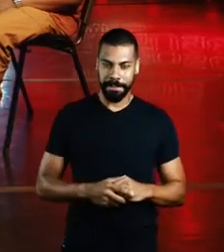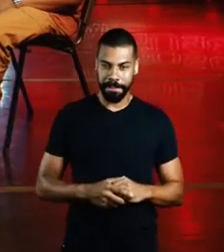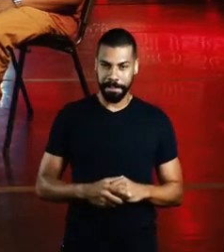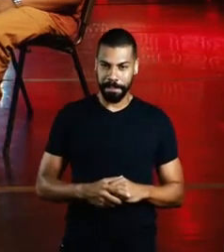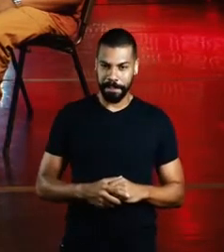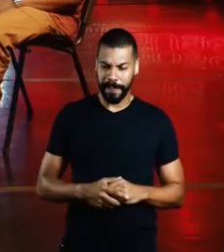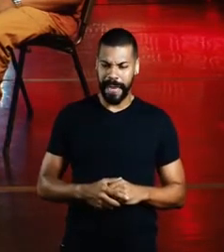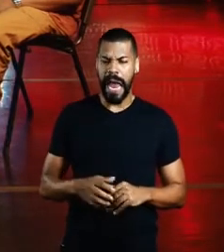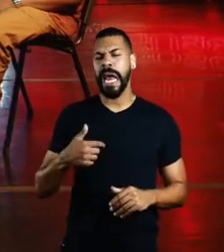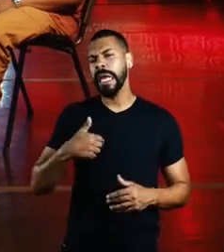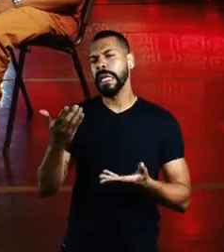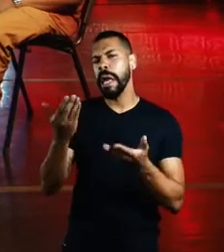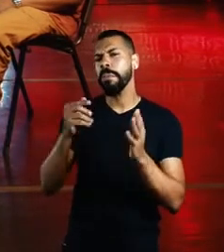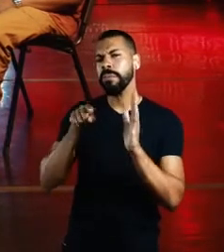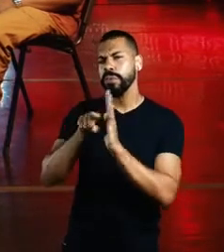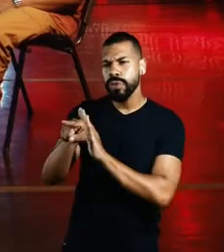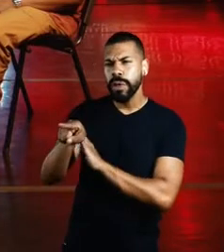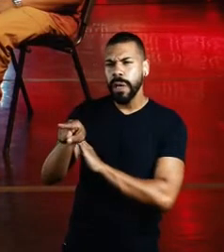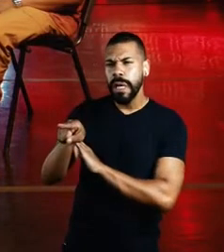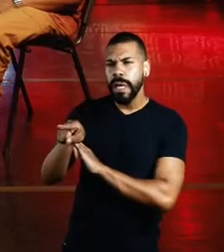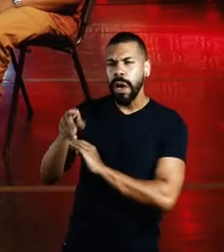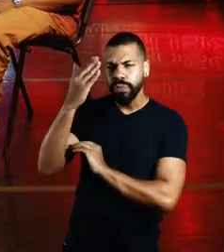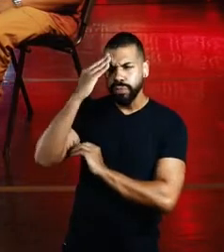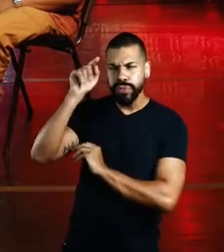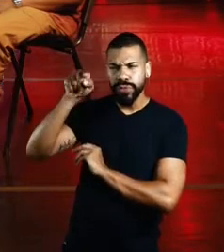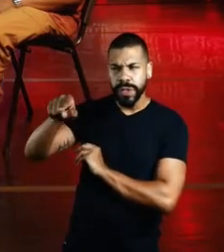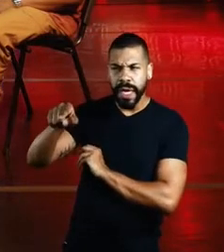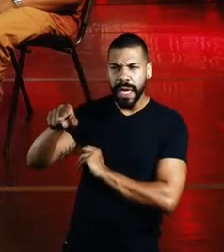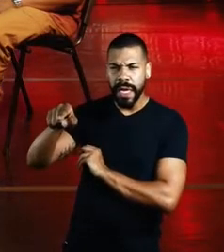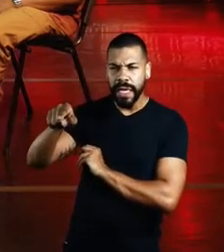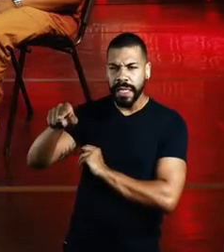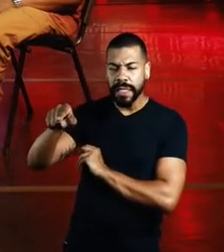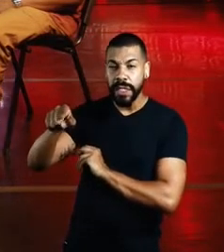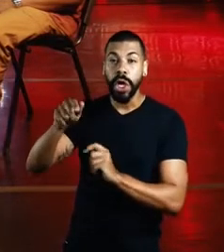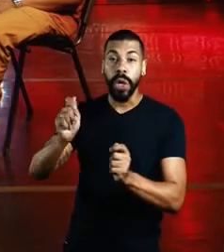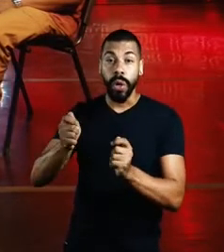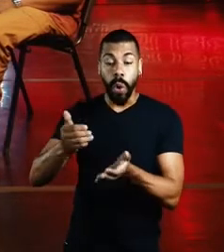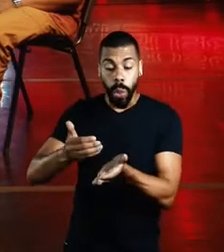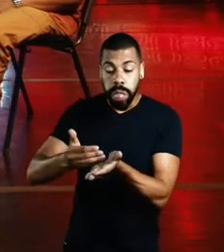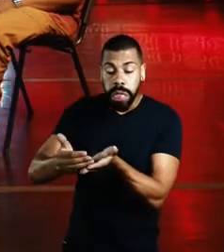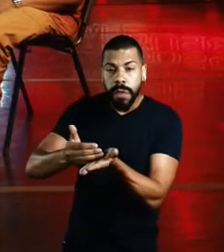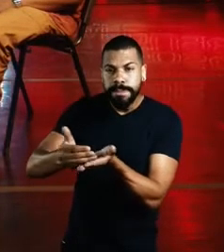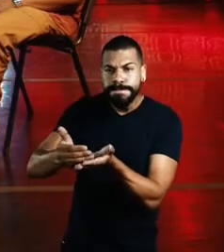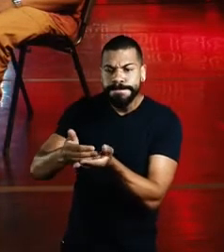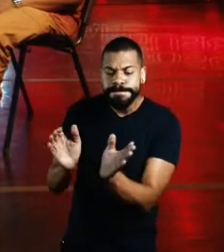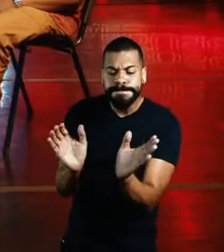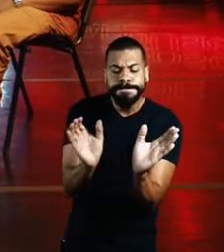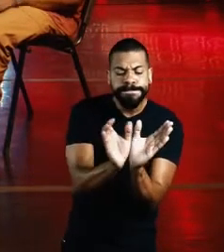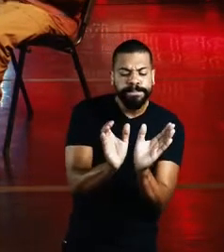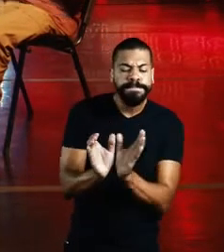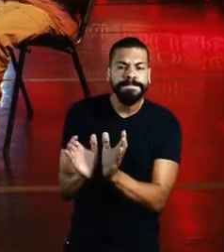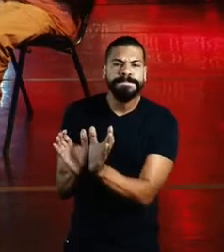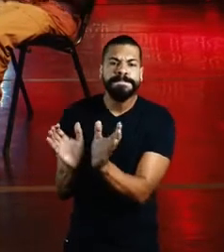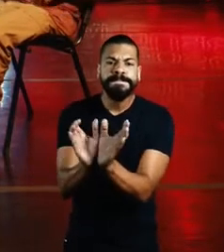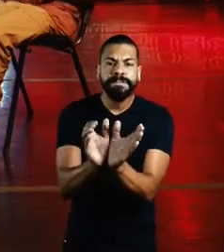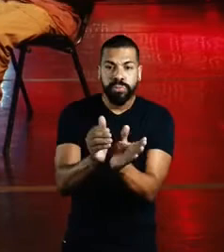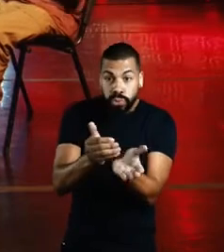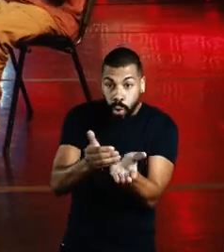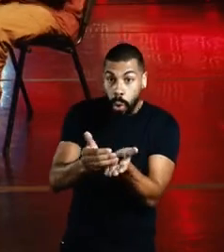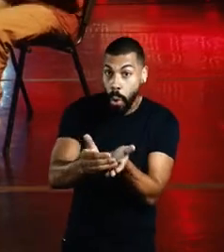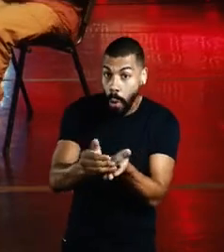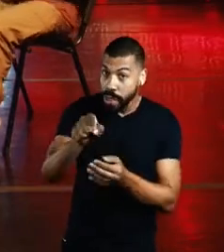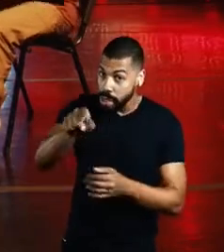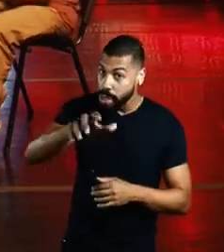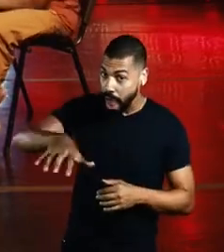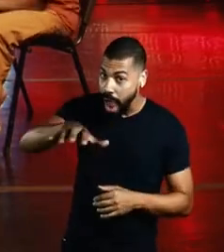então, pra gente, pelo que estou entendendo, também é o precursor que colocou a galera na órbita, na né?